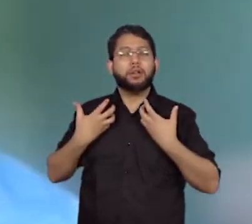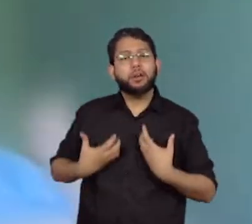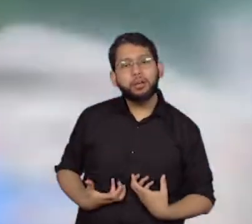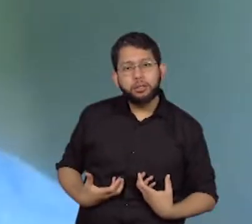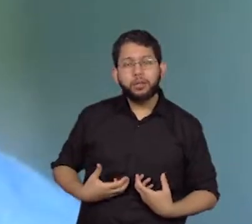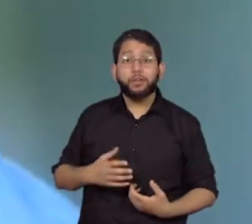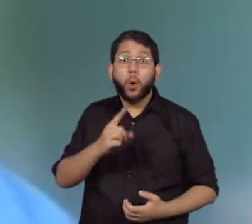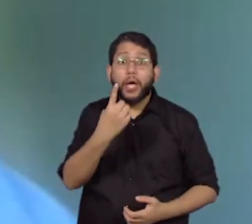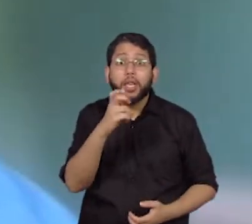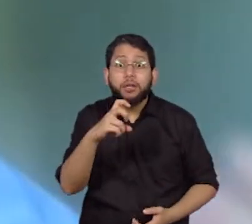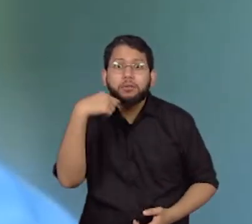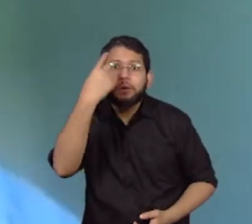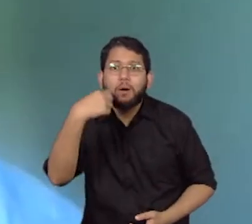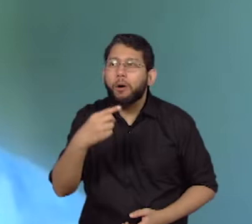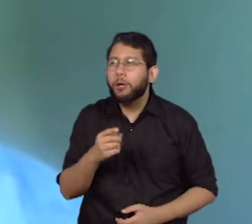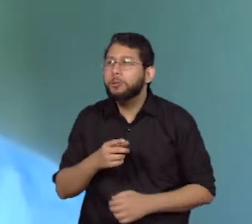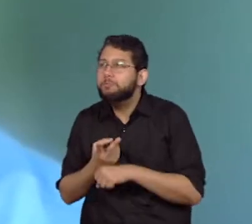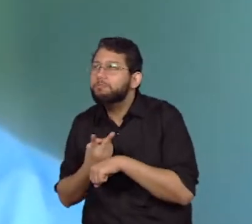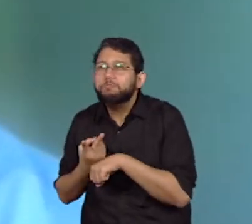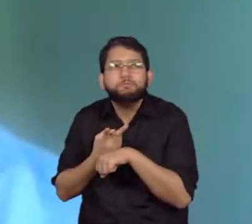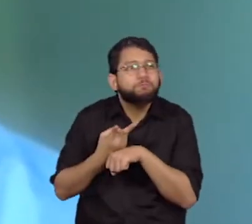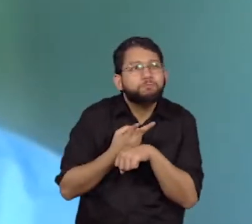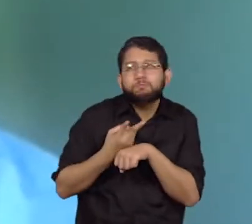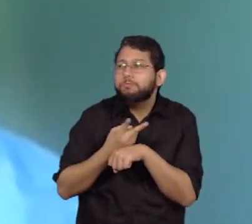ficava 15 horas, né, correndo atrás de alguém,